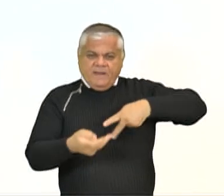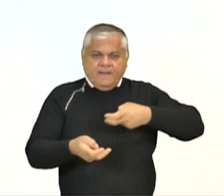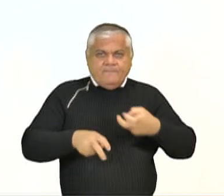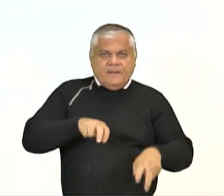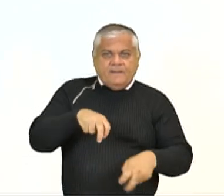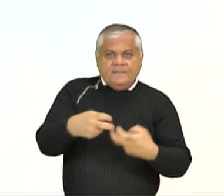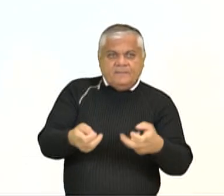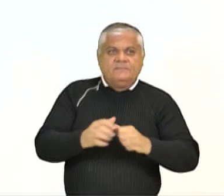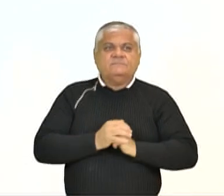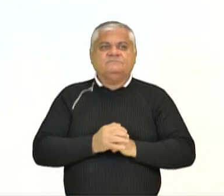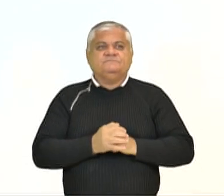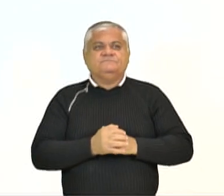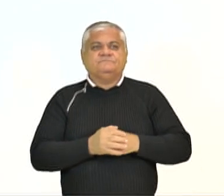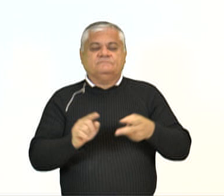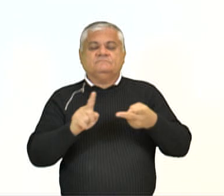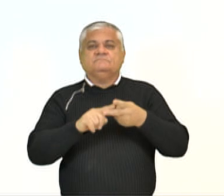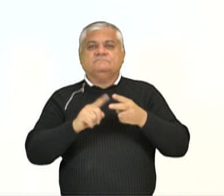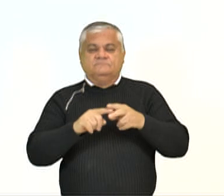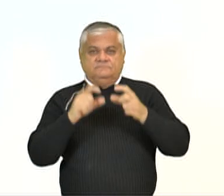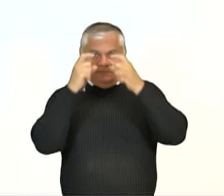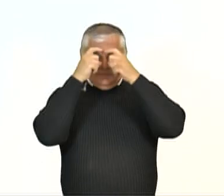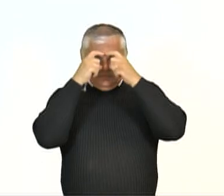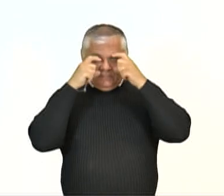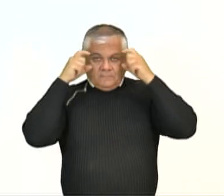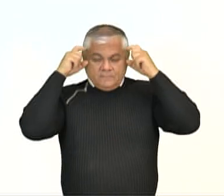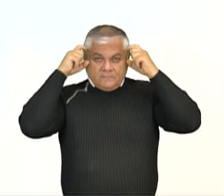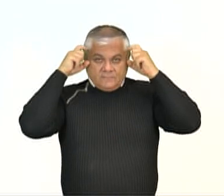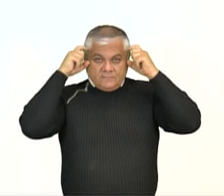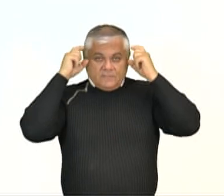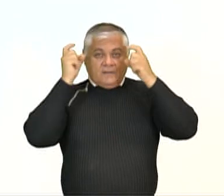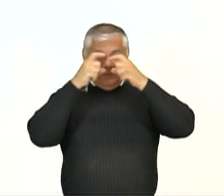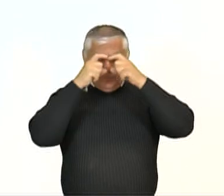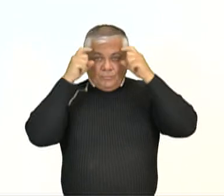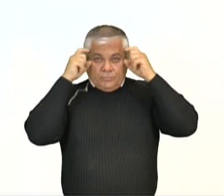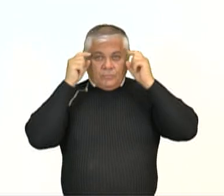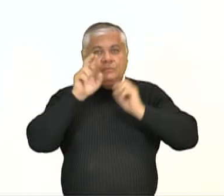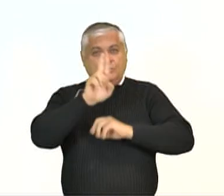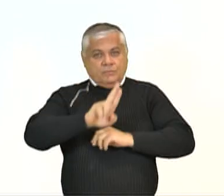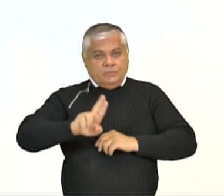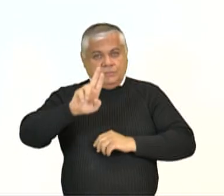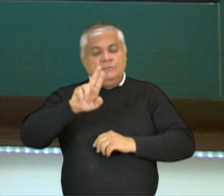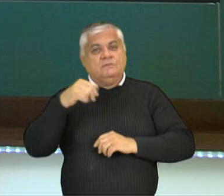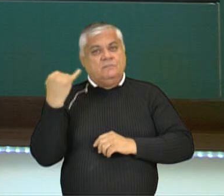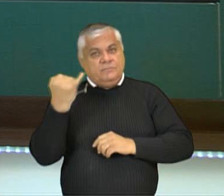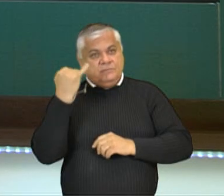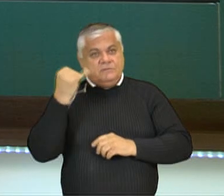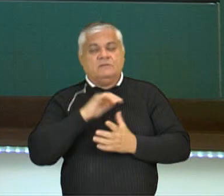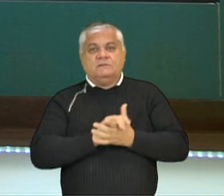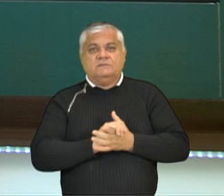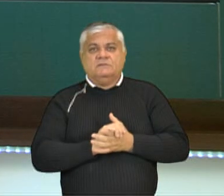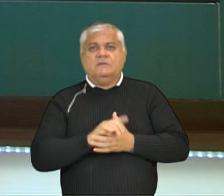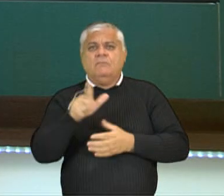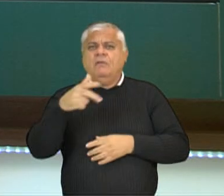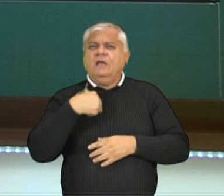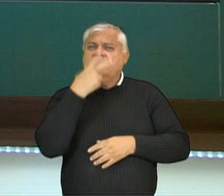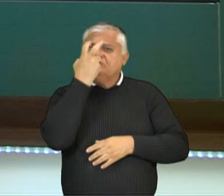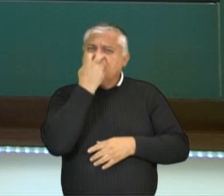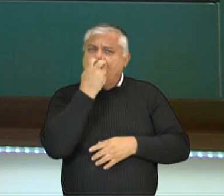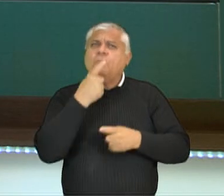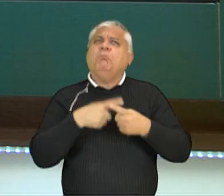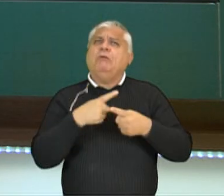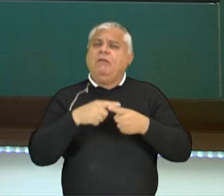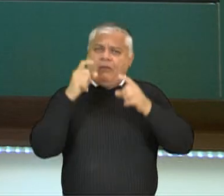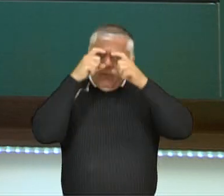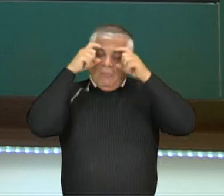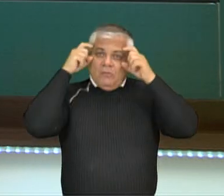ali. E também o óculos. Para que que serve o óculos? Professora, mas eles já não são cegos? Para que